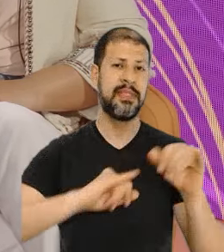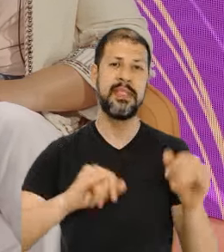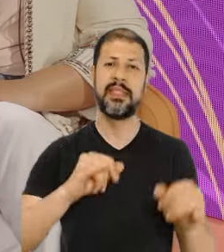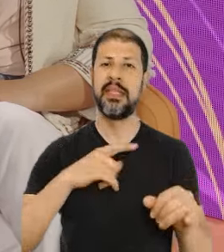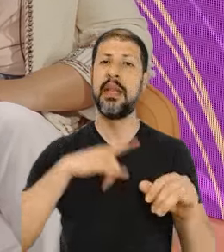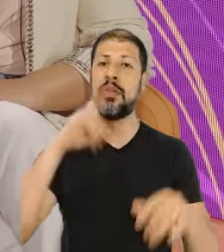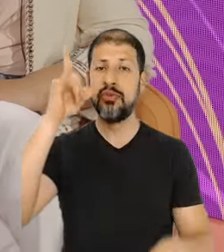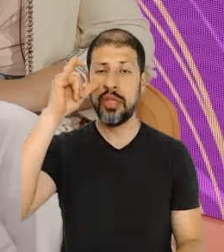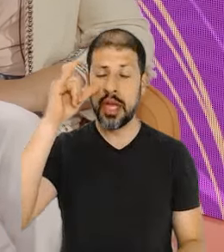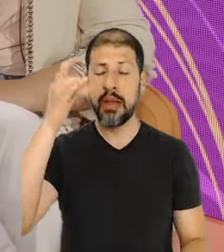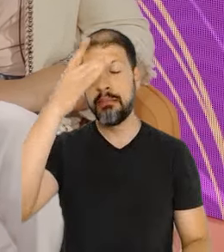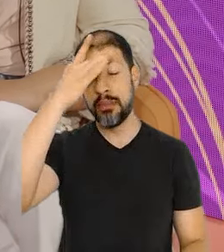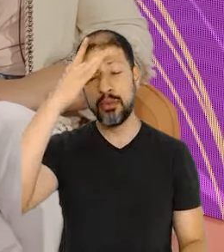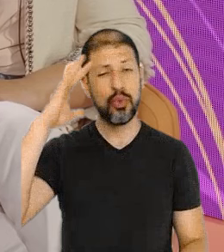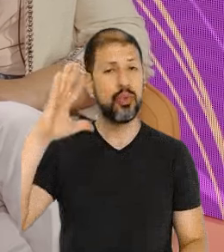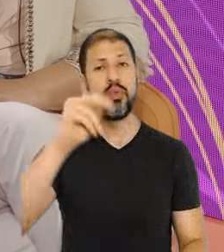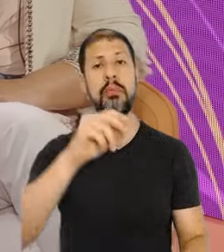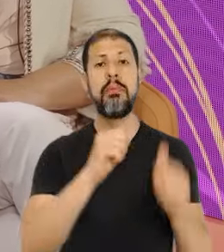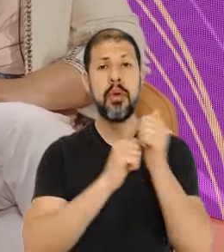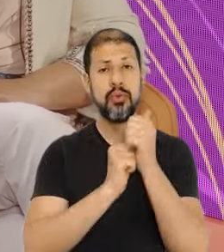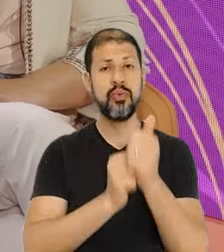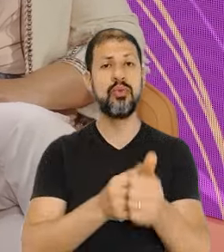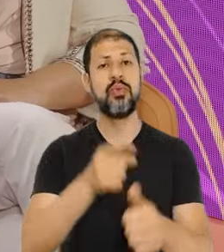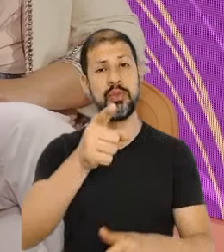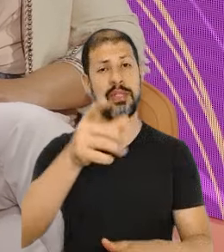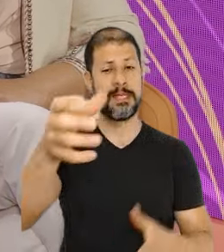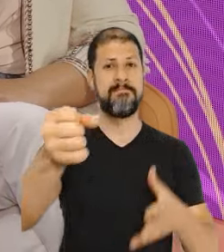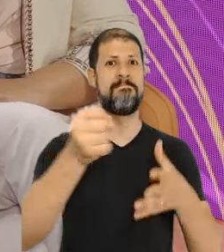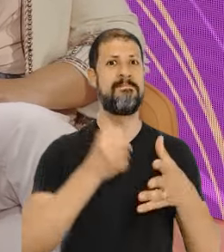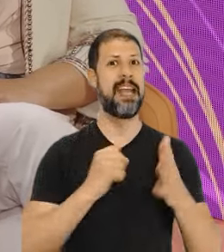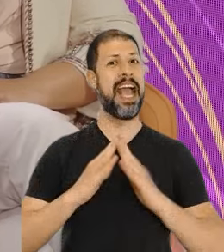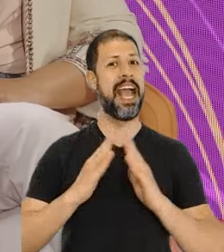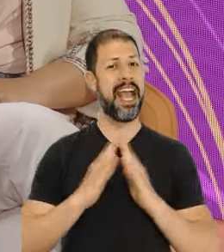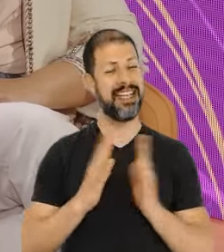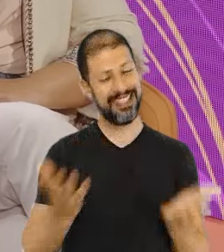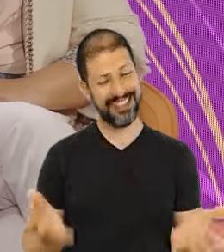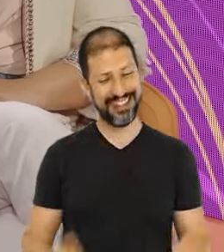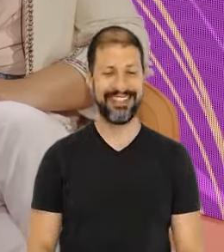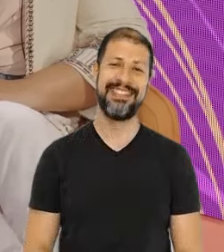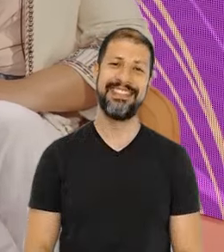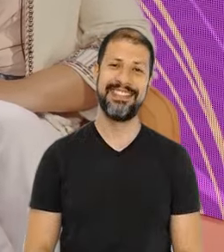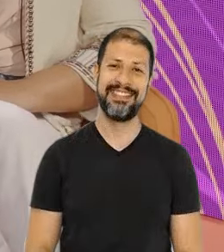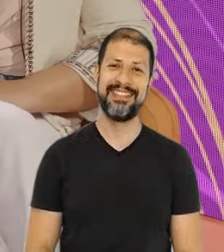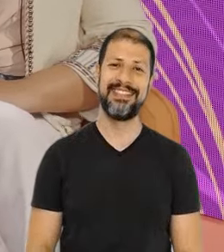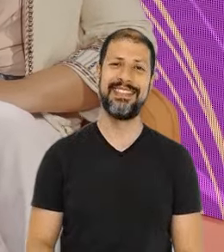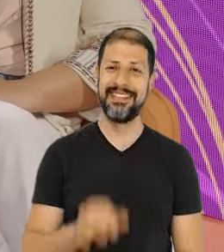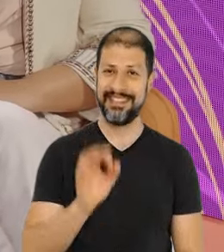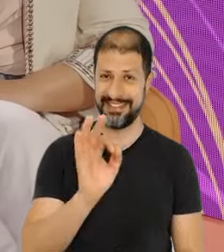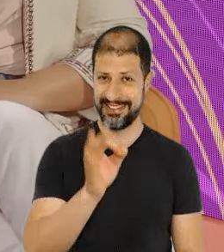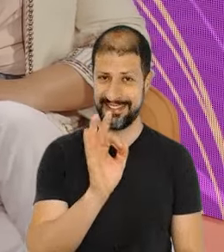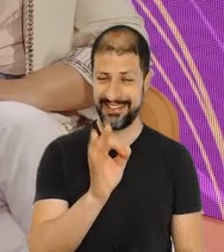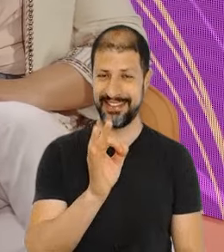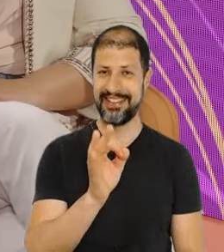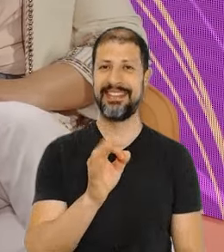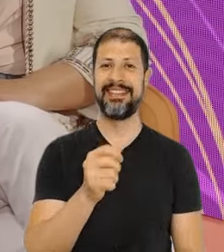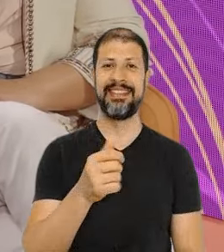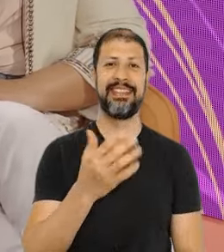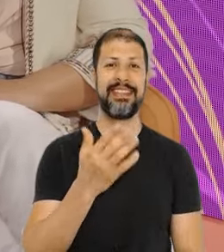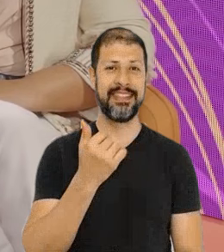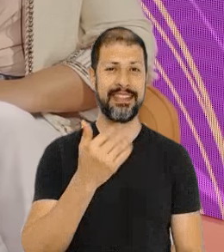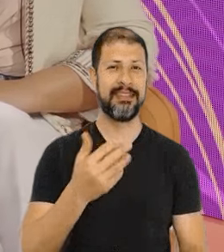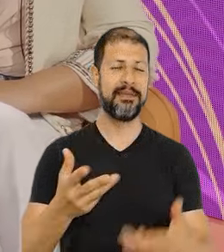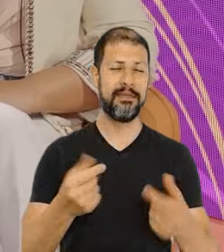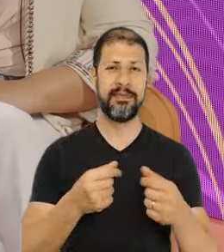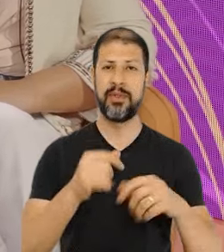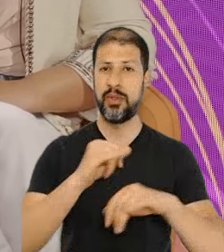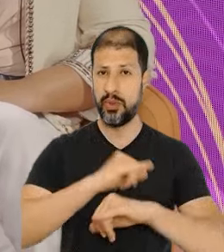Instagram para que as pessoas possam levar você para dentro da casa delas né para ter essa alimentação aí maravilhos